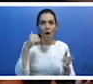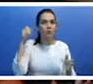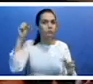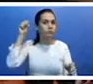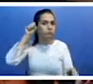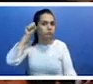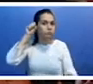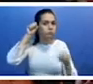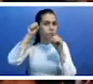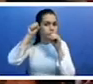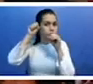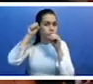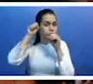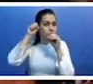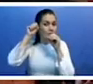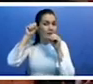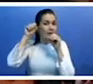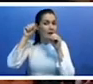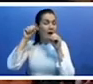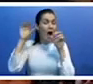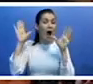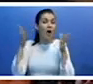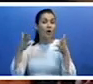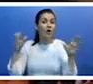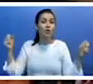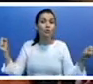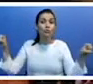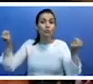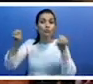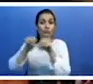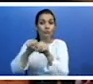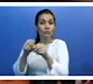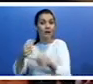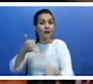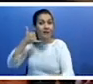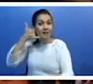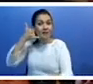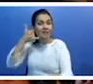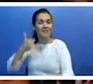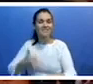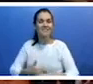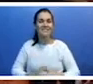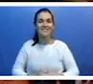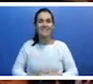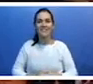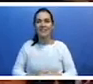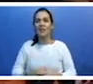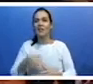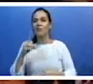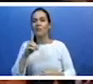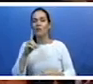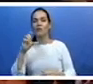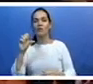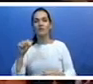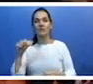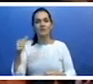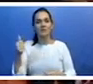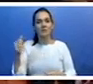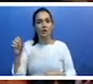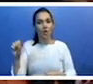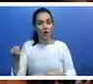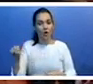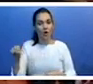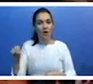bocal. Em 1978, ó, mais atual, né? É ativada no Japão